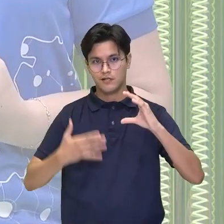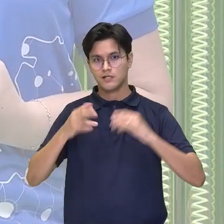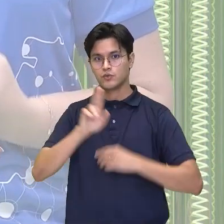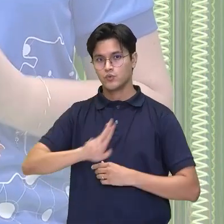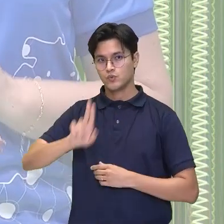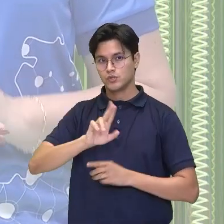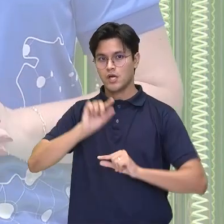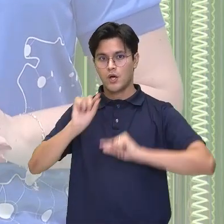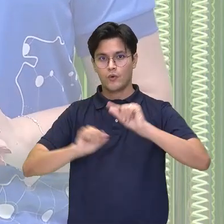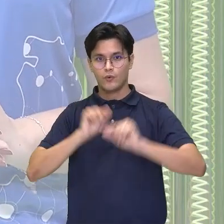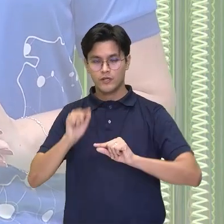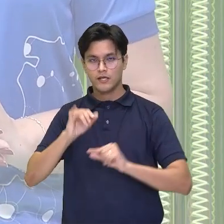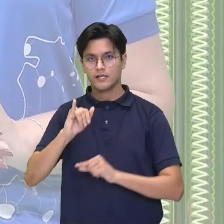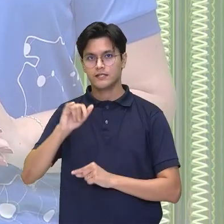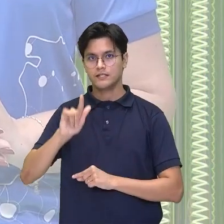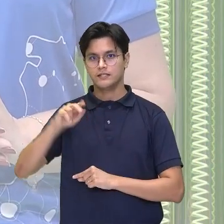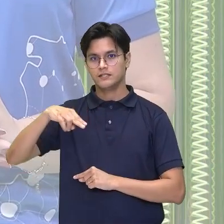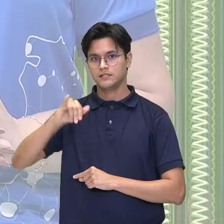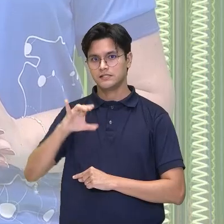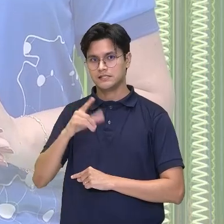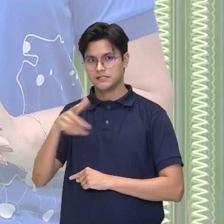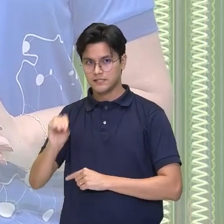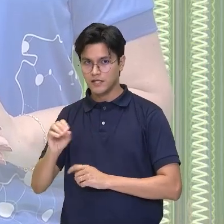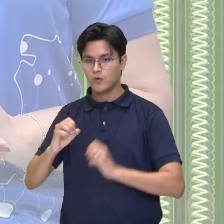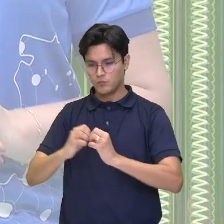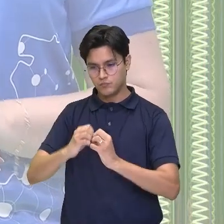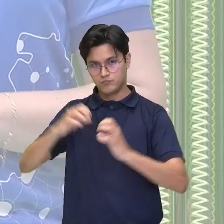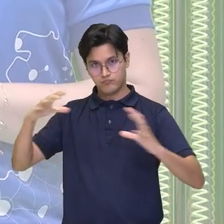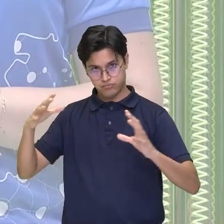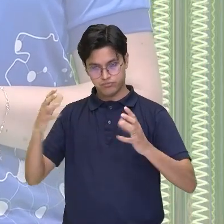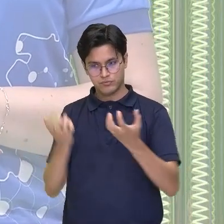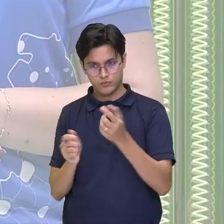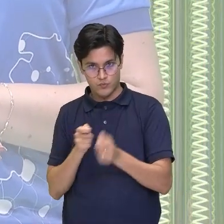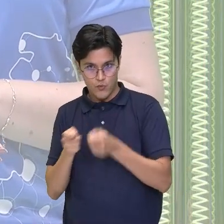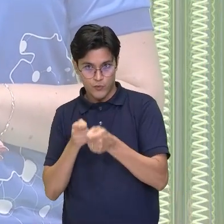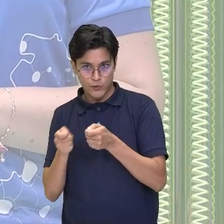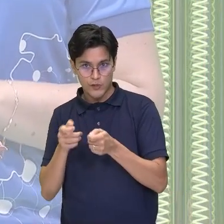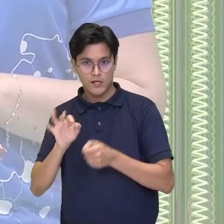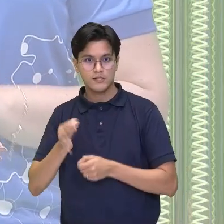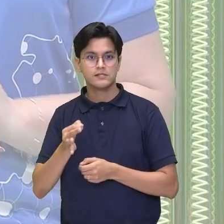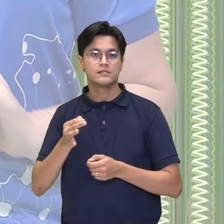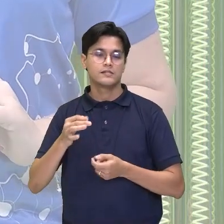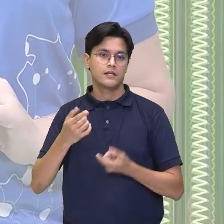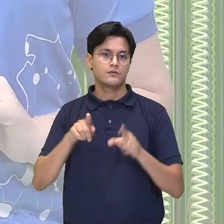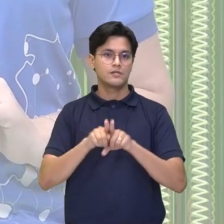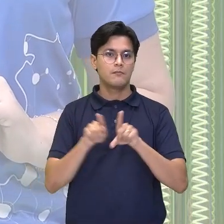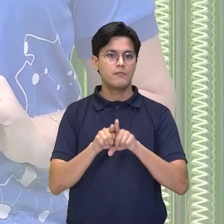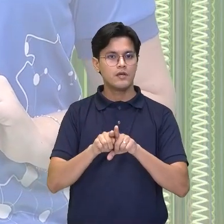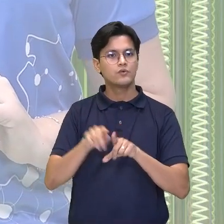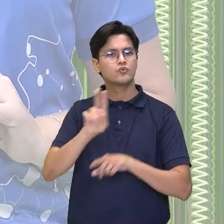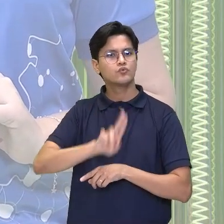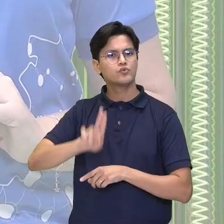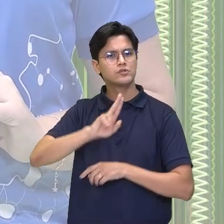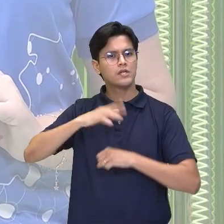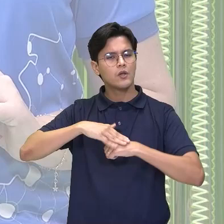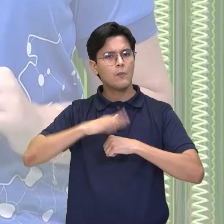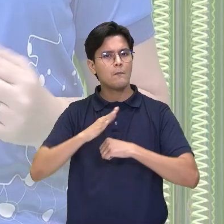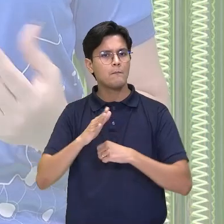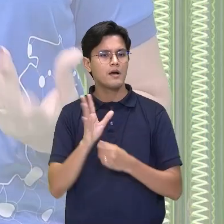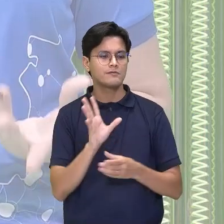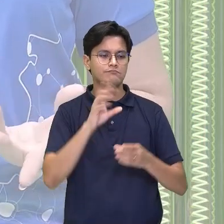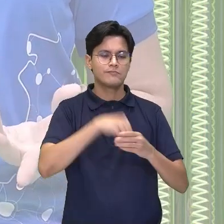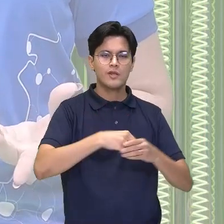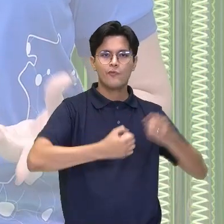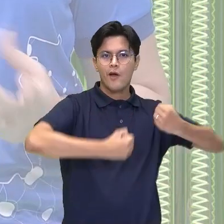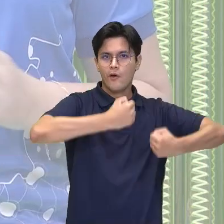gente viu ali no nosso modelo, né, representado pela vela. É o mais comumente utilizado em automóveis de passeio